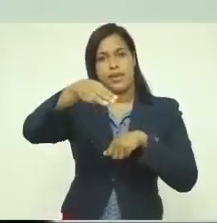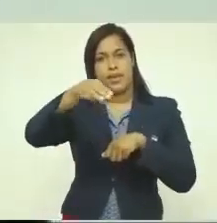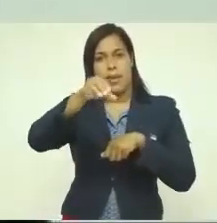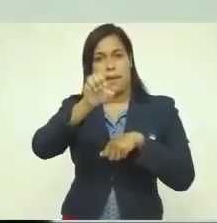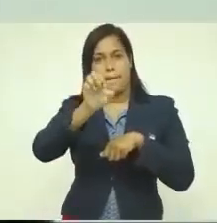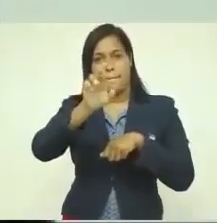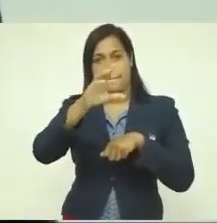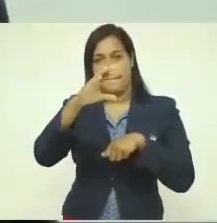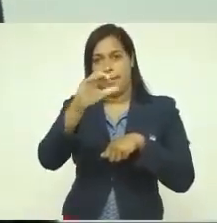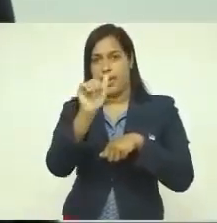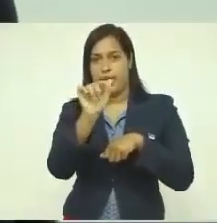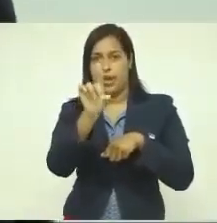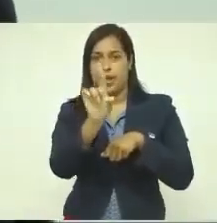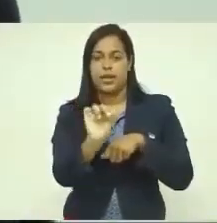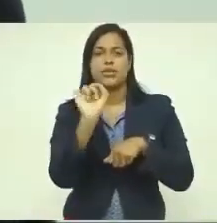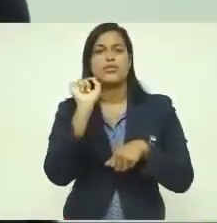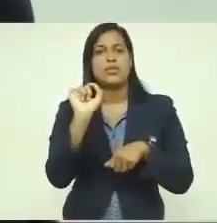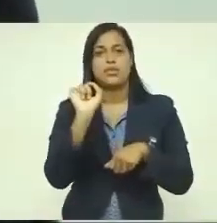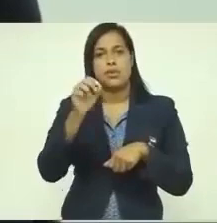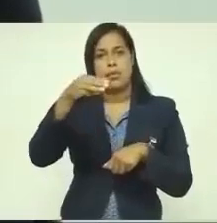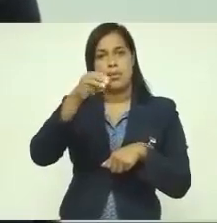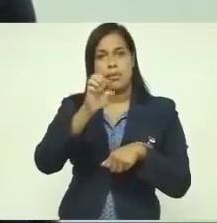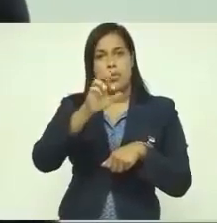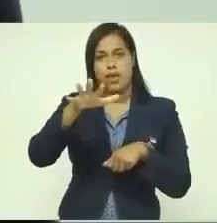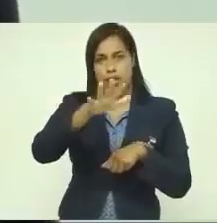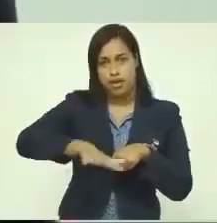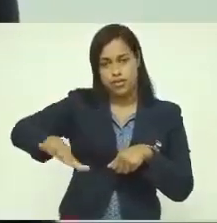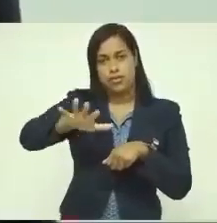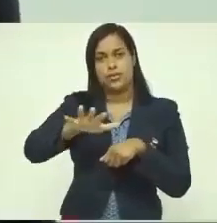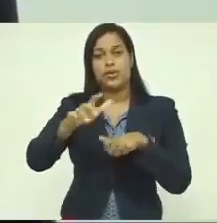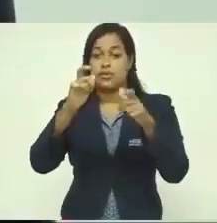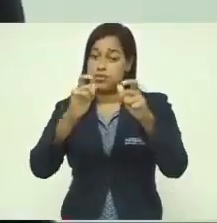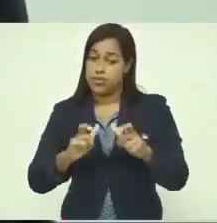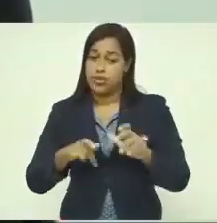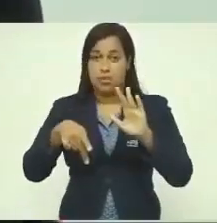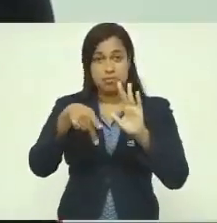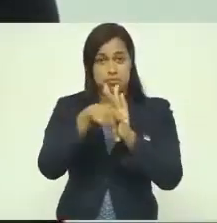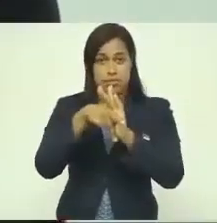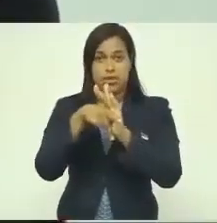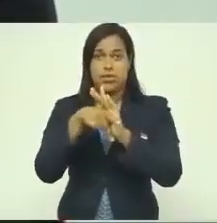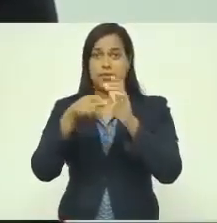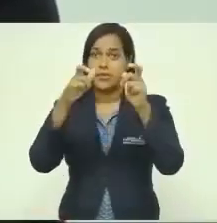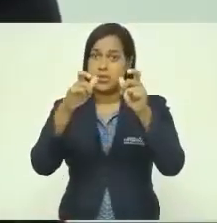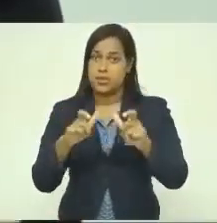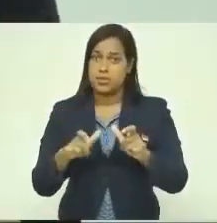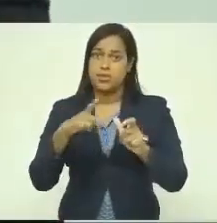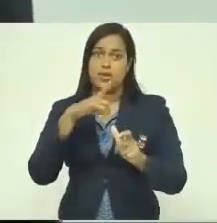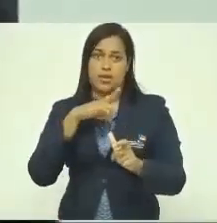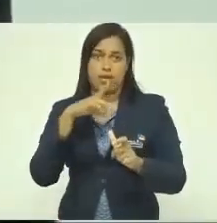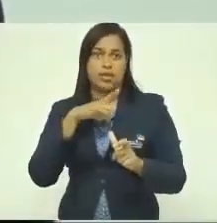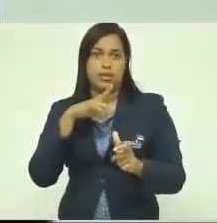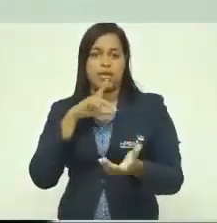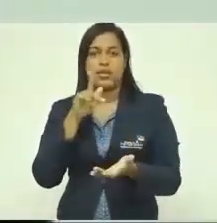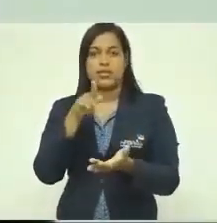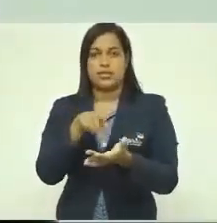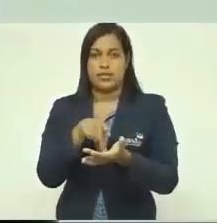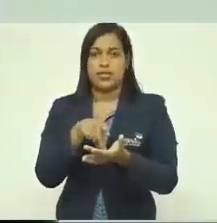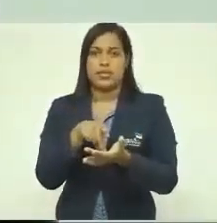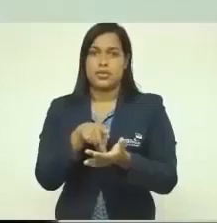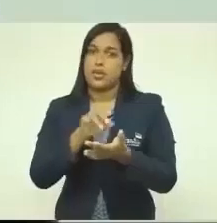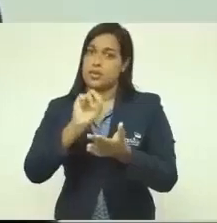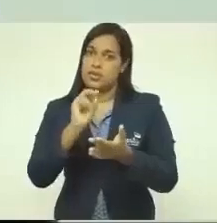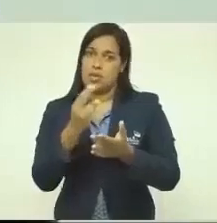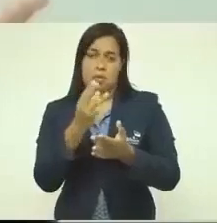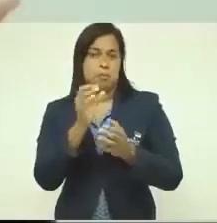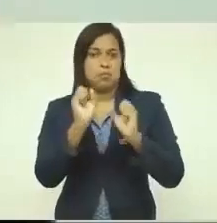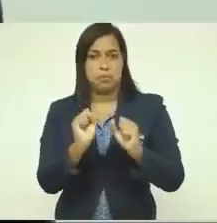seria mercado? O mercado é um local físico, é um local que existe de fato, ou um local